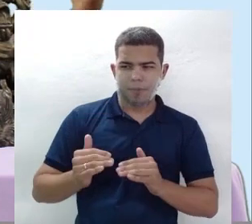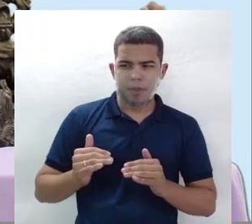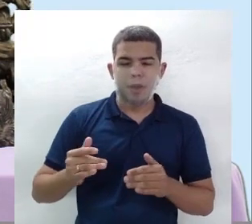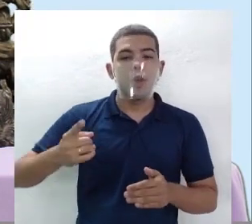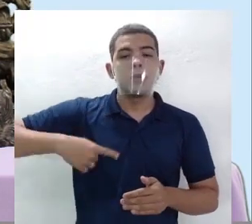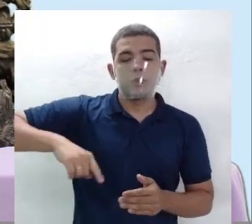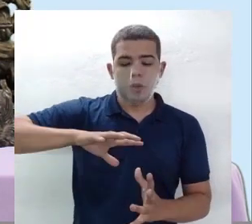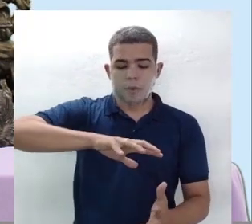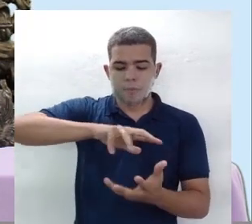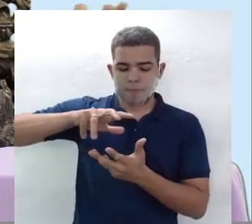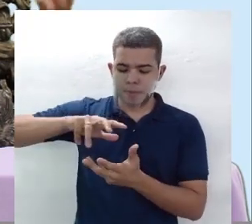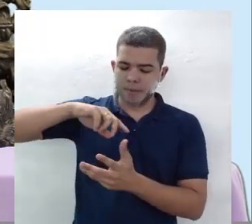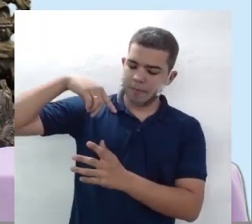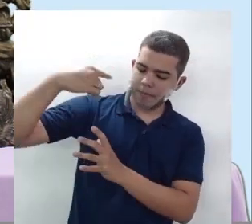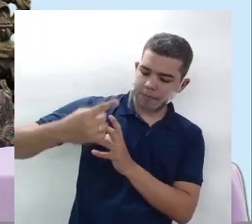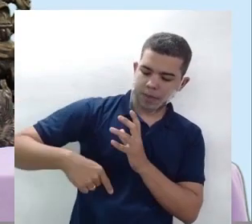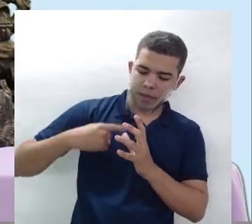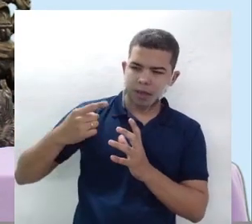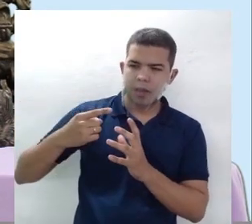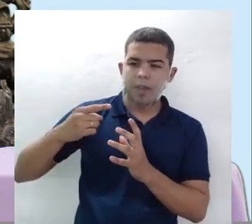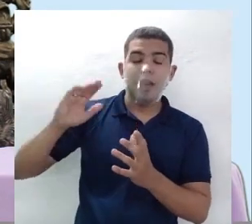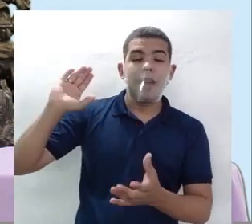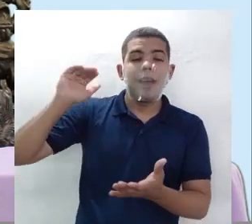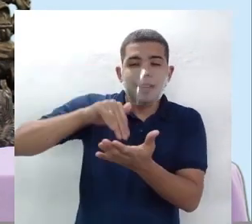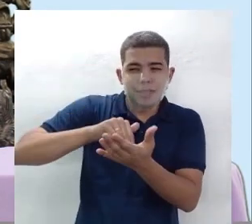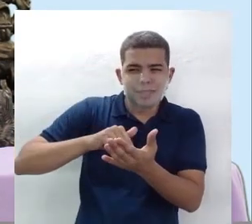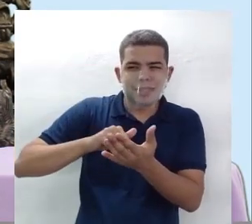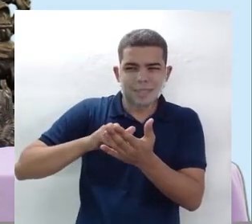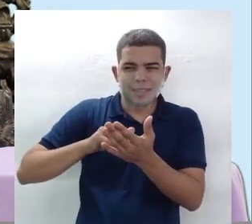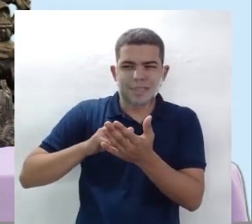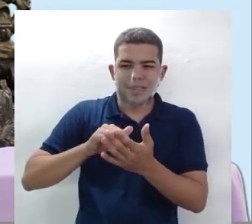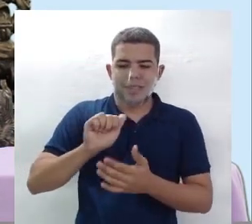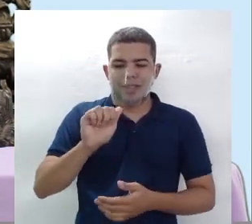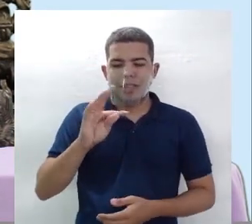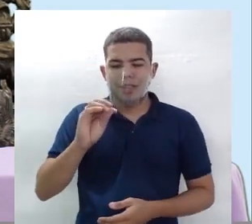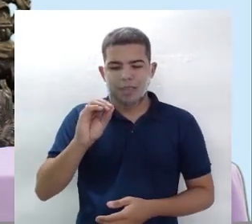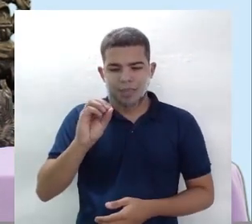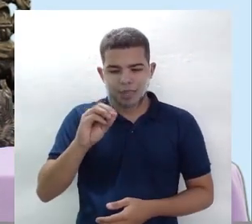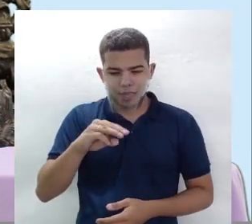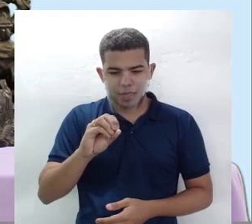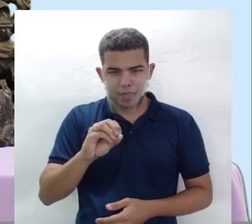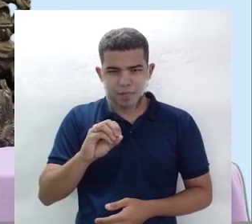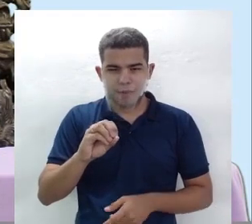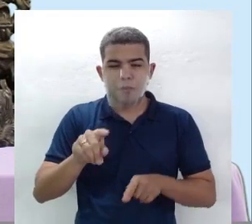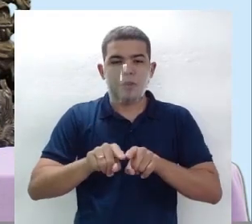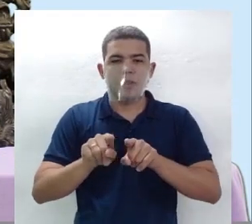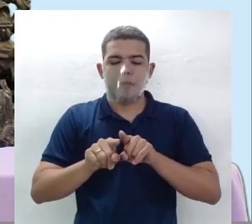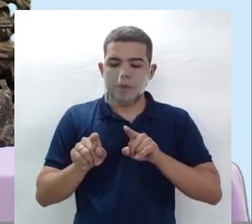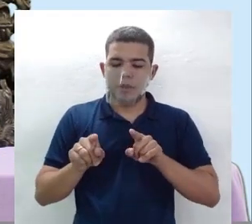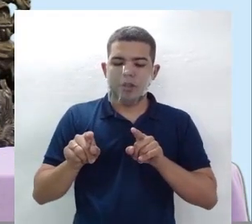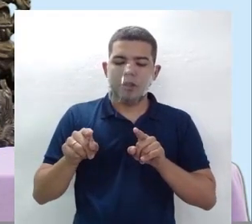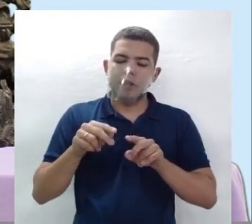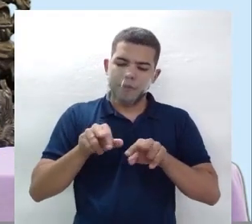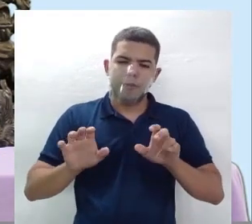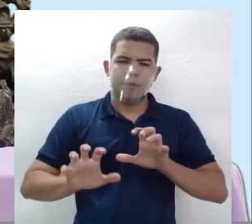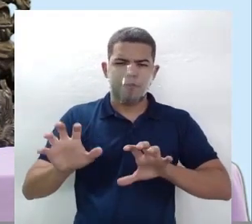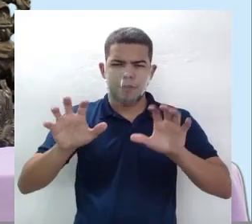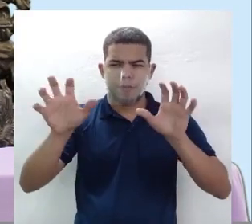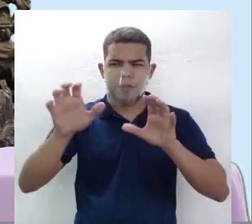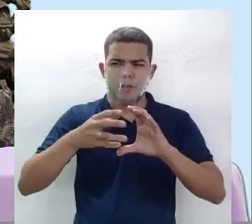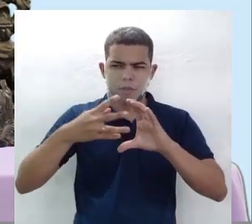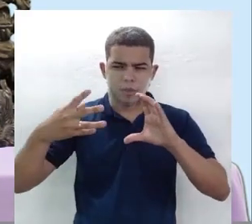nosso planeta até chegar no átomo e o tipo de estrutura da